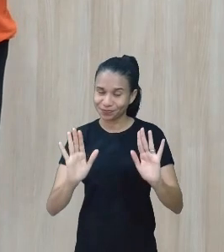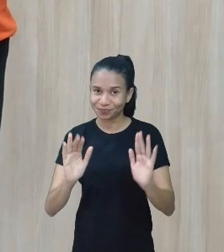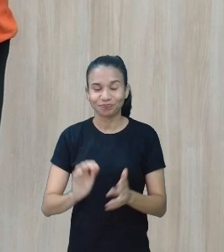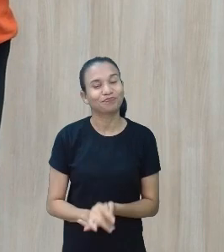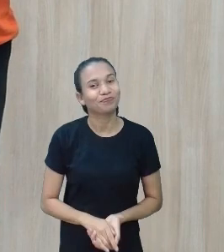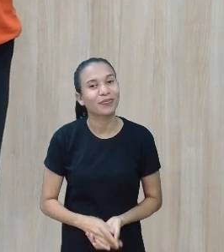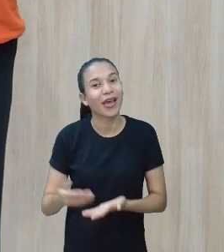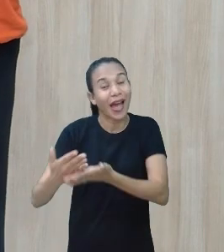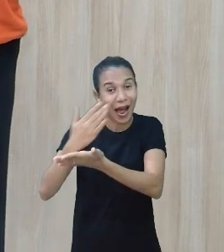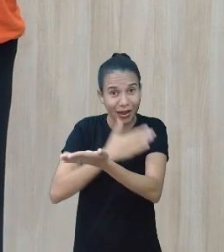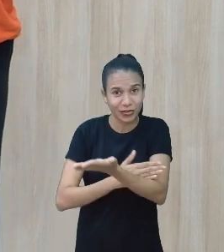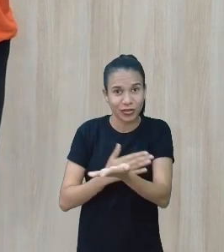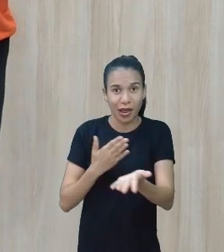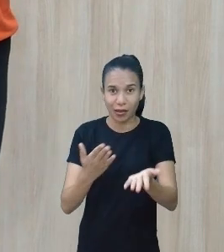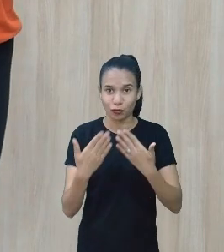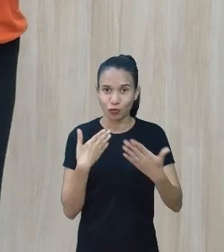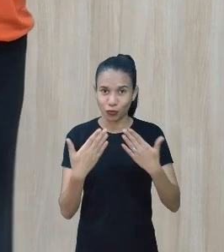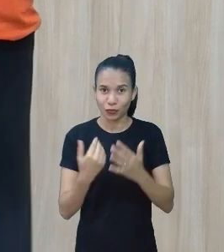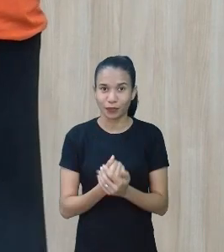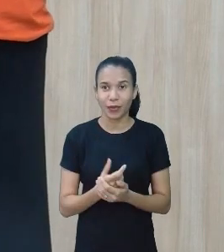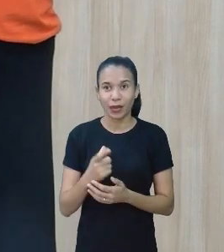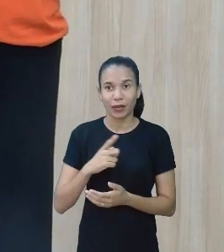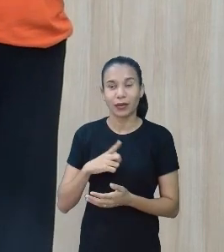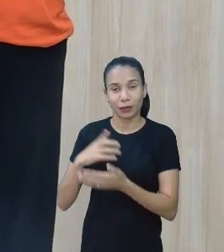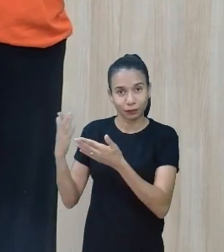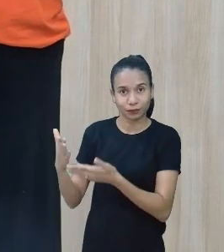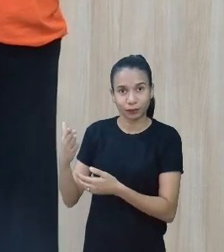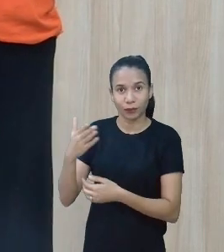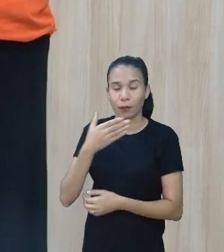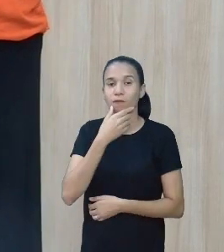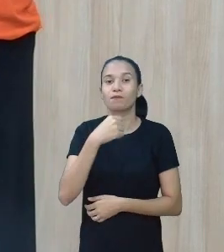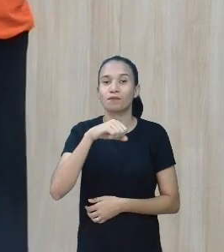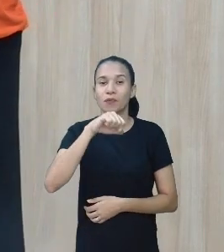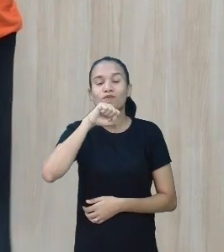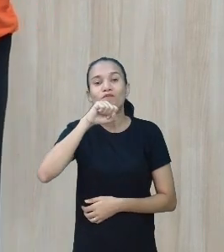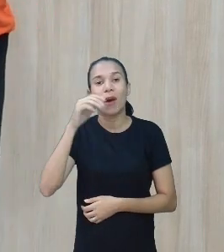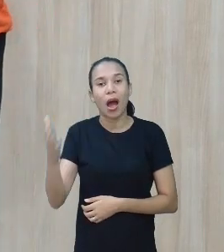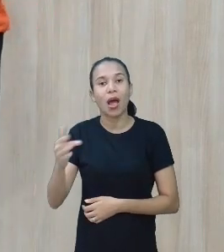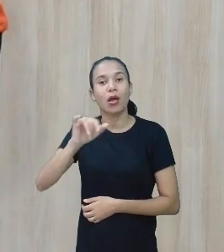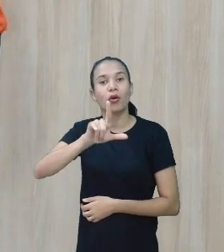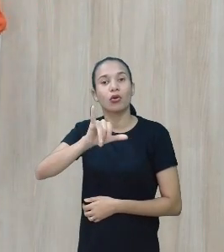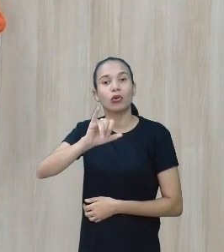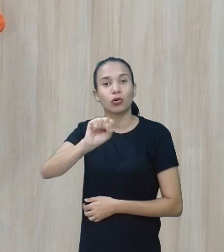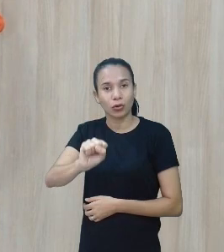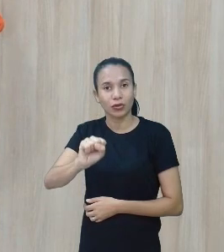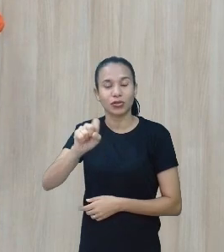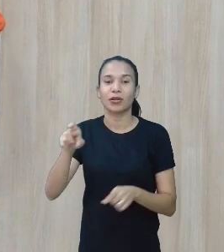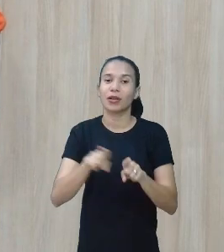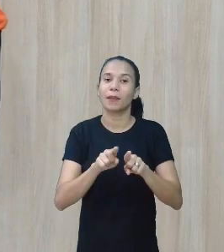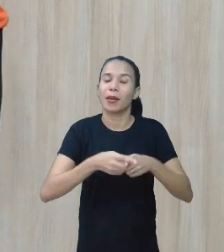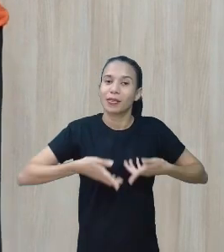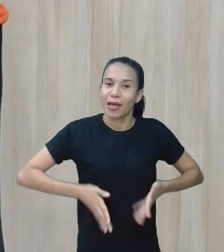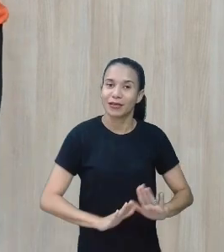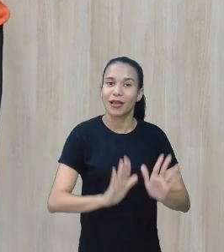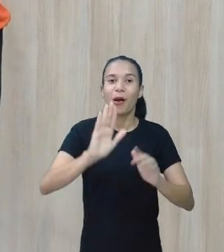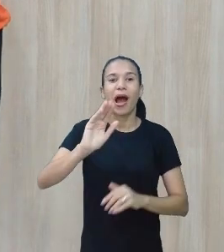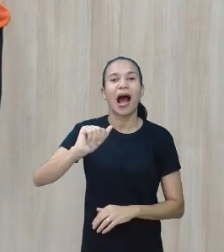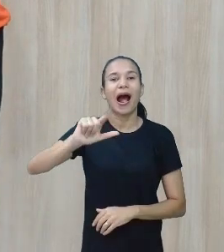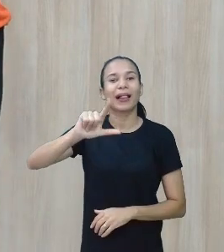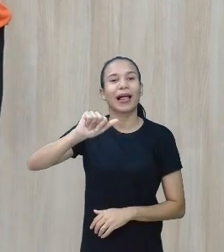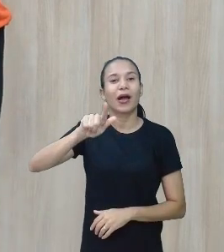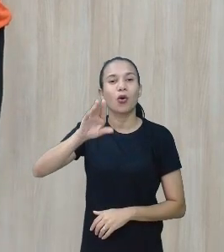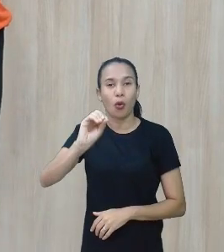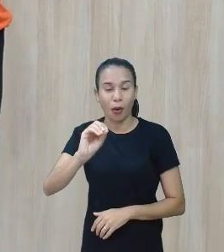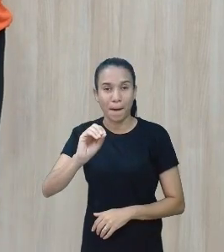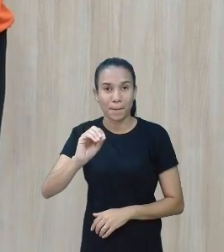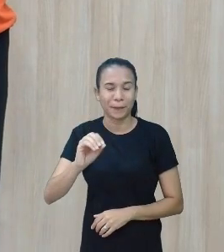discutirmos a questão, eu queria dedicá-la ao meu pai, seu Luiz, que é alagoano e que fica todo besta. Primeiro, quando a